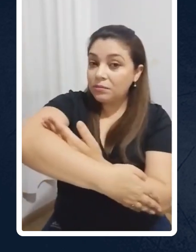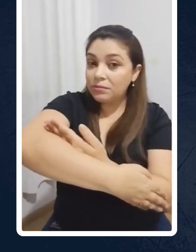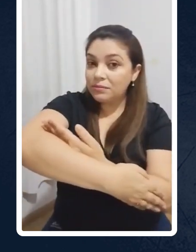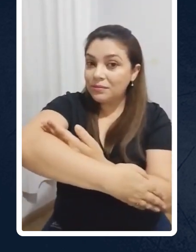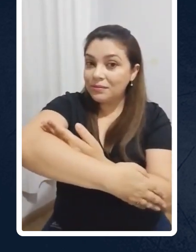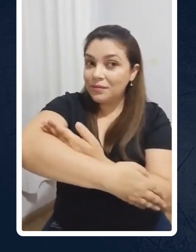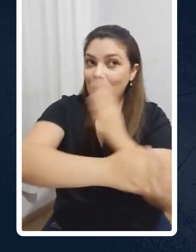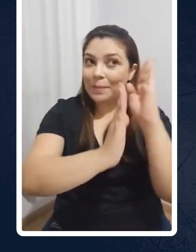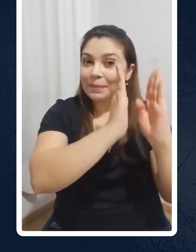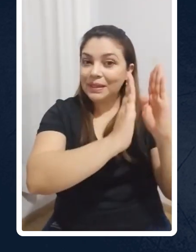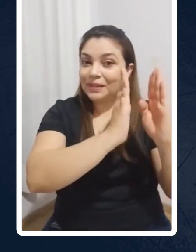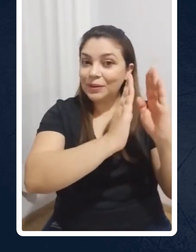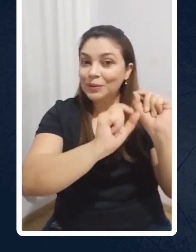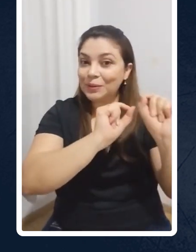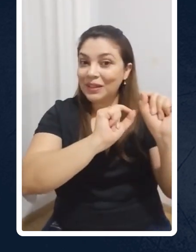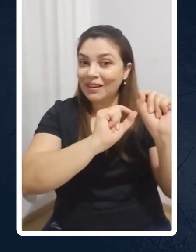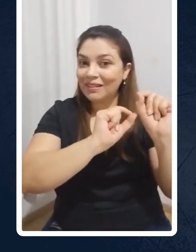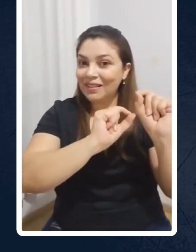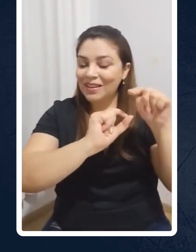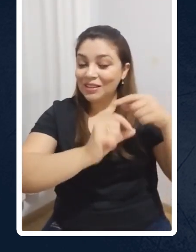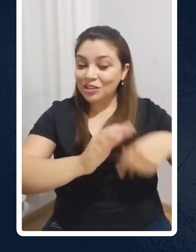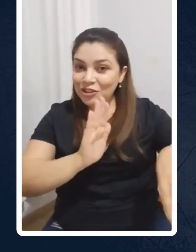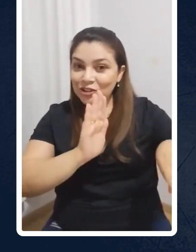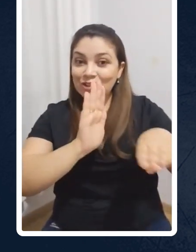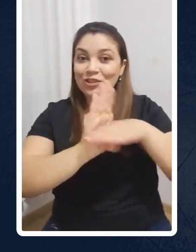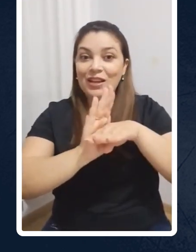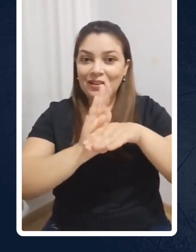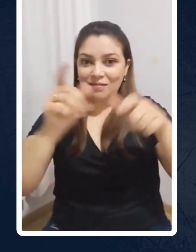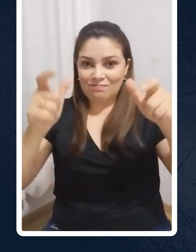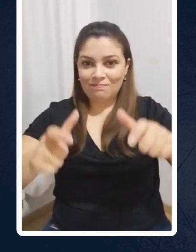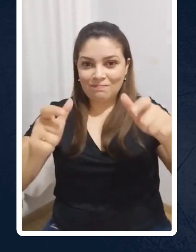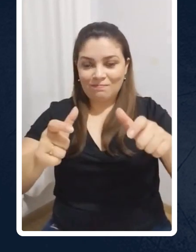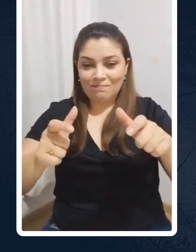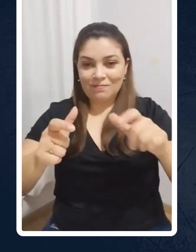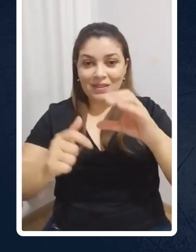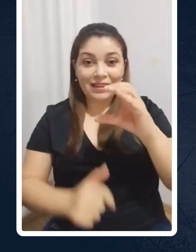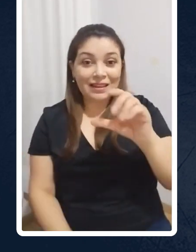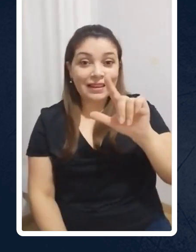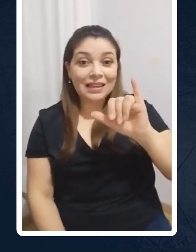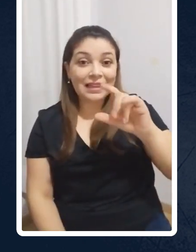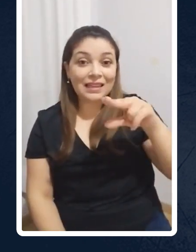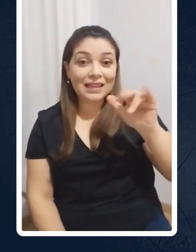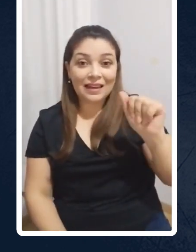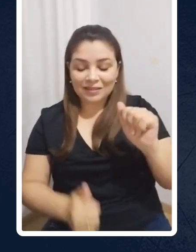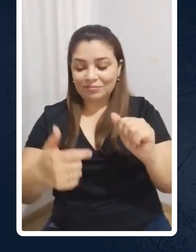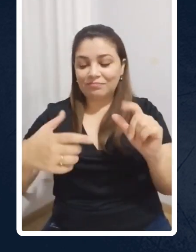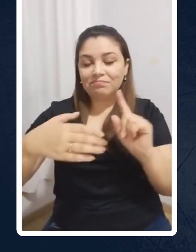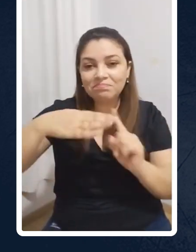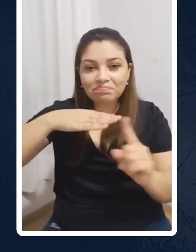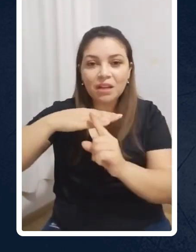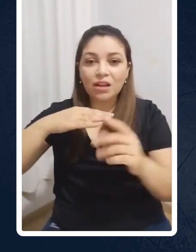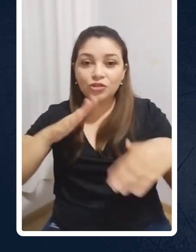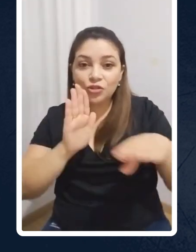Especialista em comunicação em São Paulo. Vou interromper e vou lembrar alguém. Esse alguém,